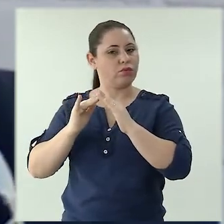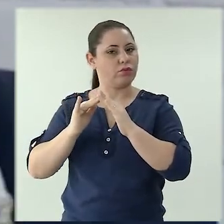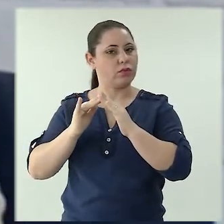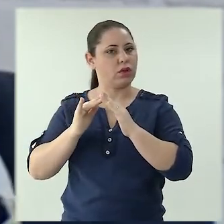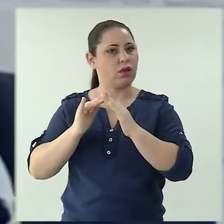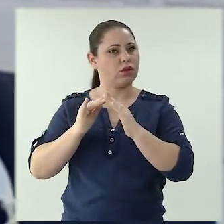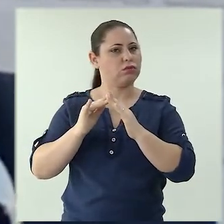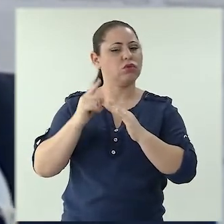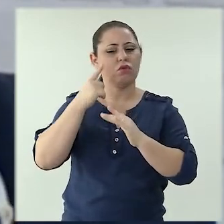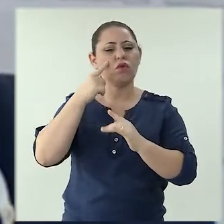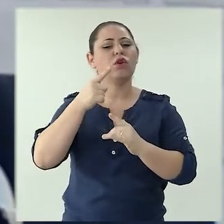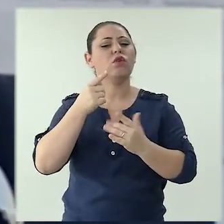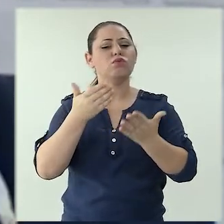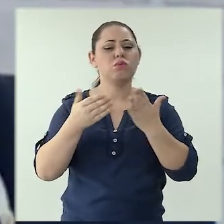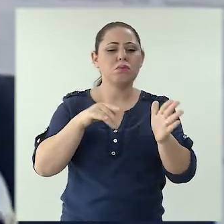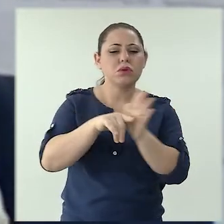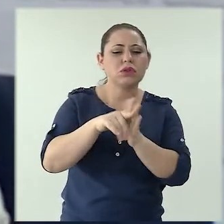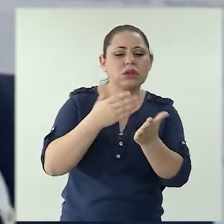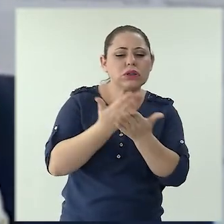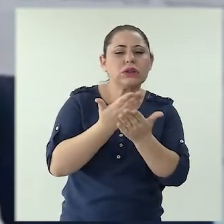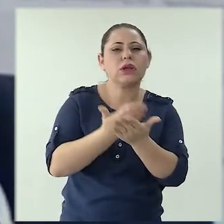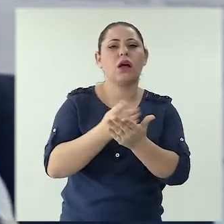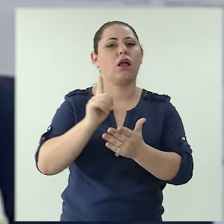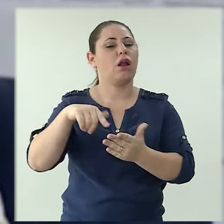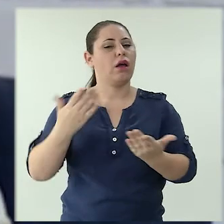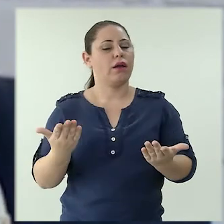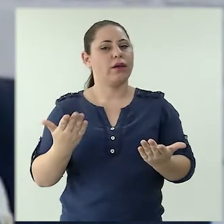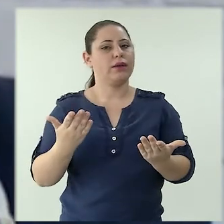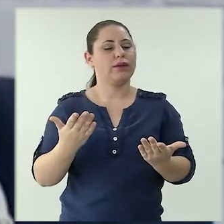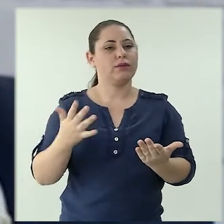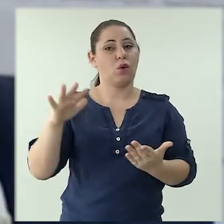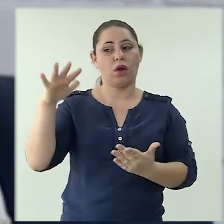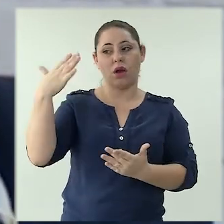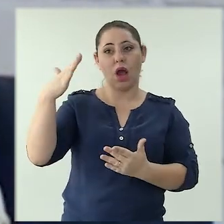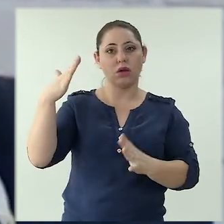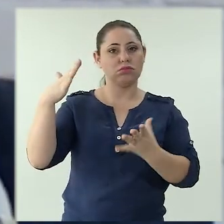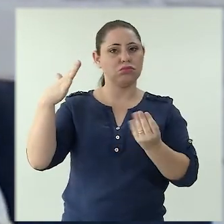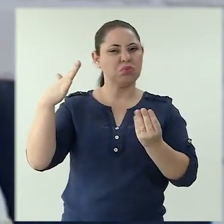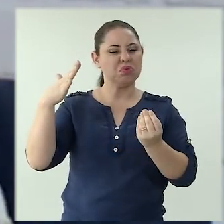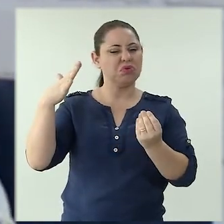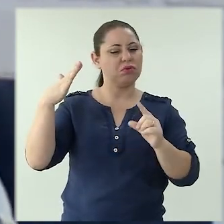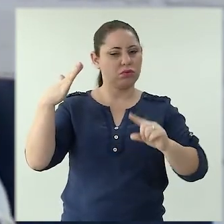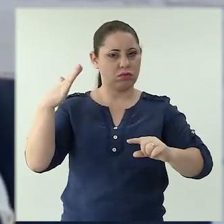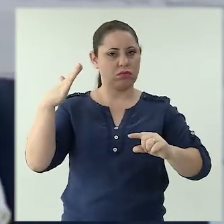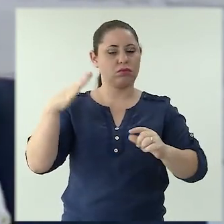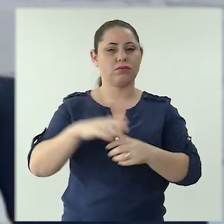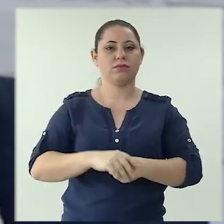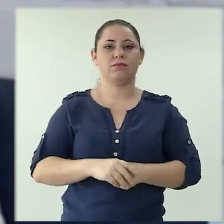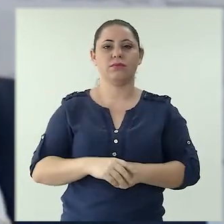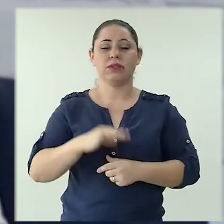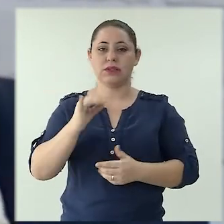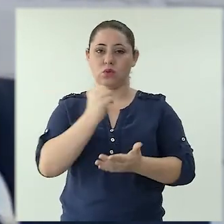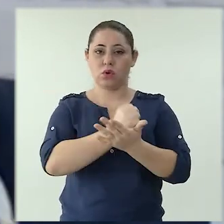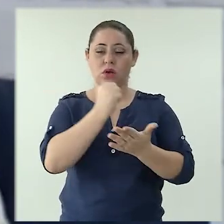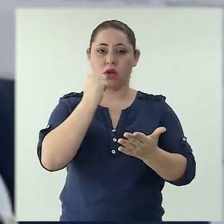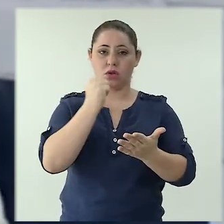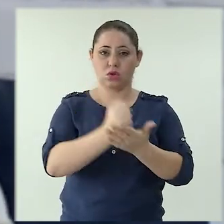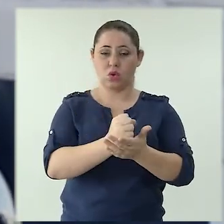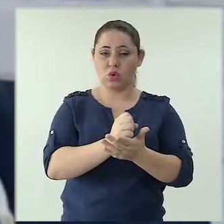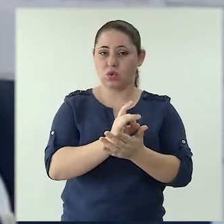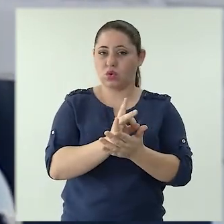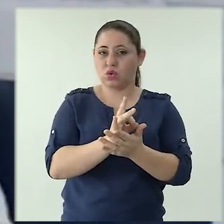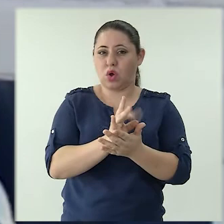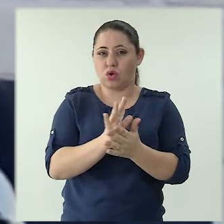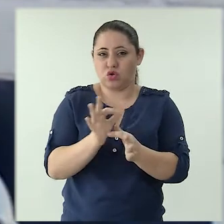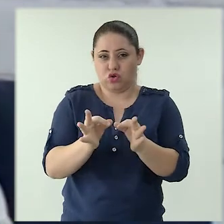Então, o custo não é tão absurdo assim. Como eu disse, se você for fazer uma alteração de propriedade normalmente no cartório, o custo seria muito